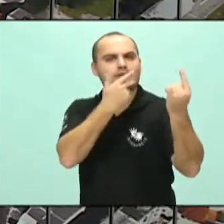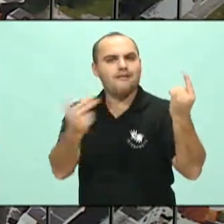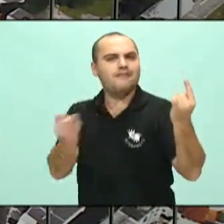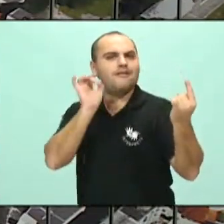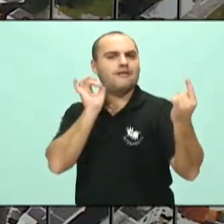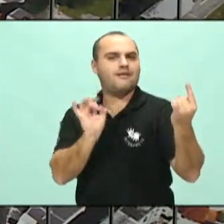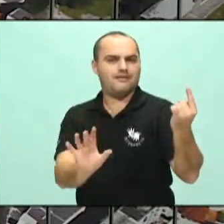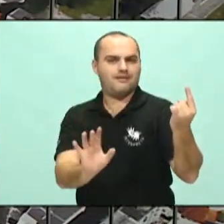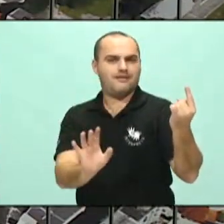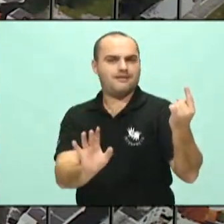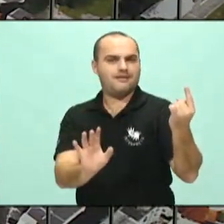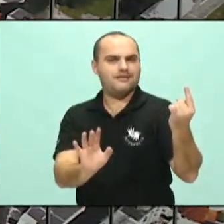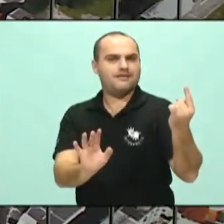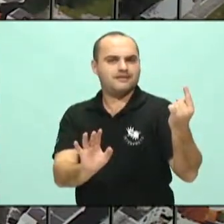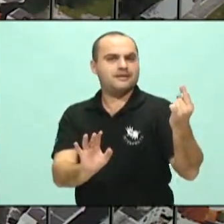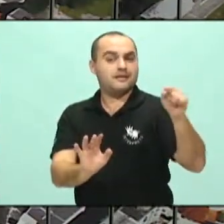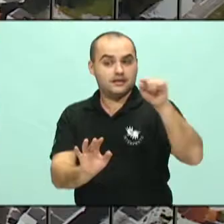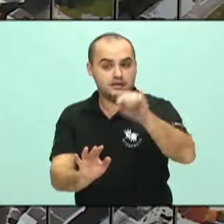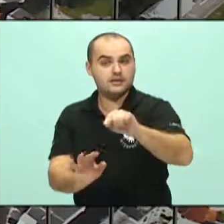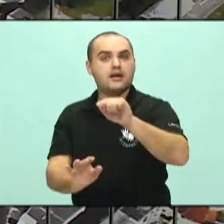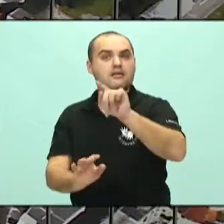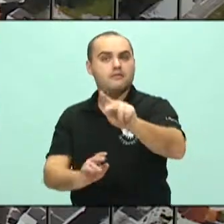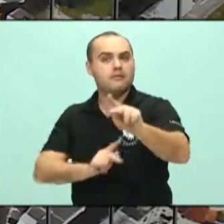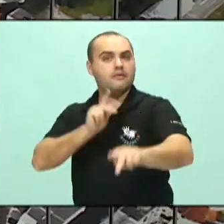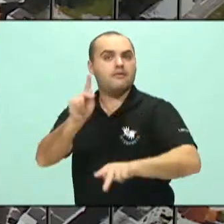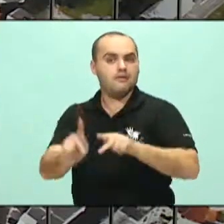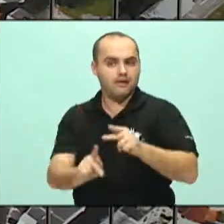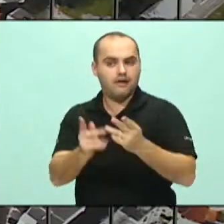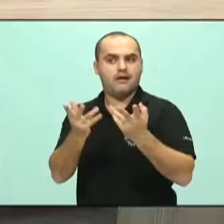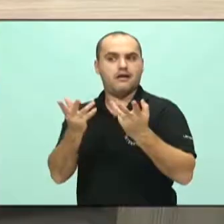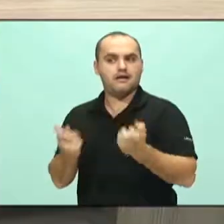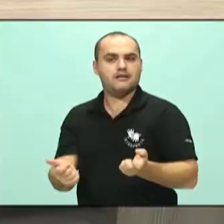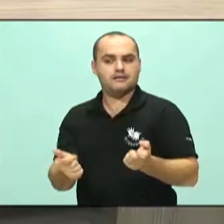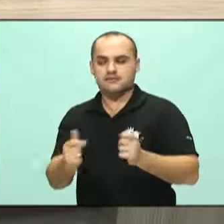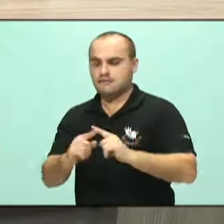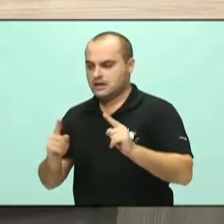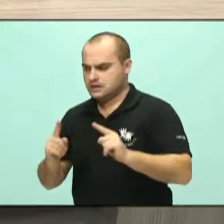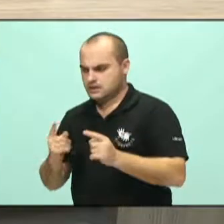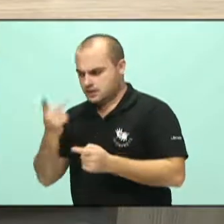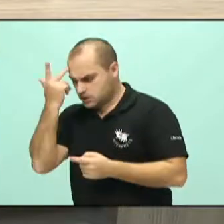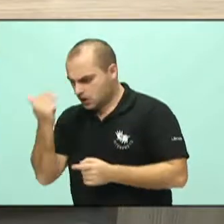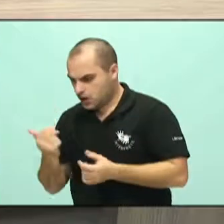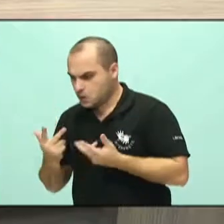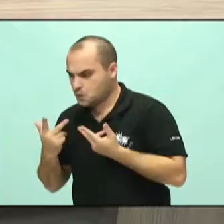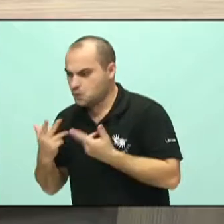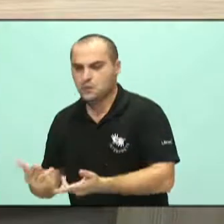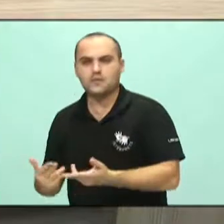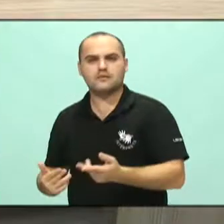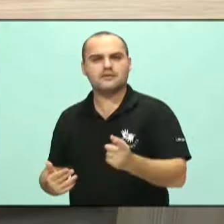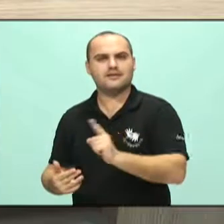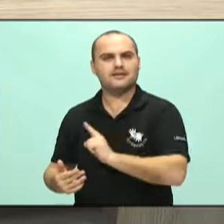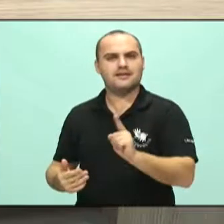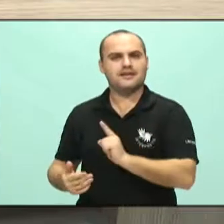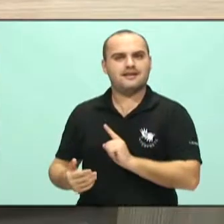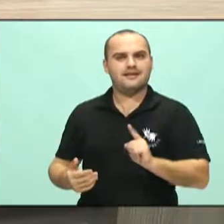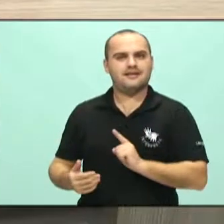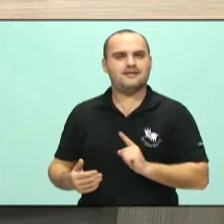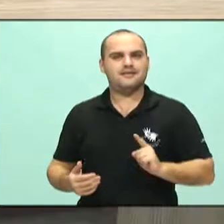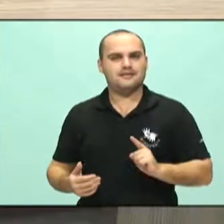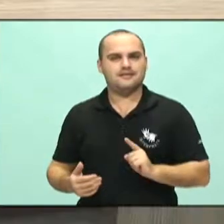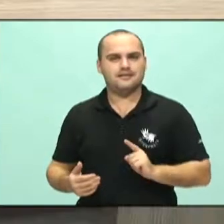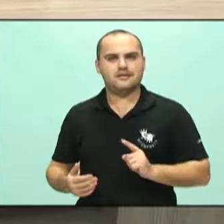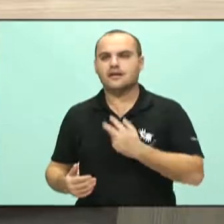1000 histórias que agradem e que não se repetem. Não há possibilidade de se